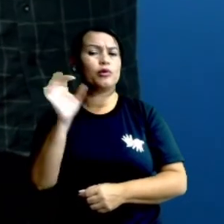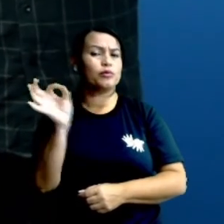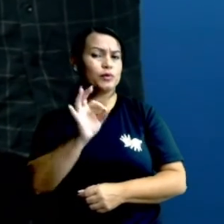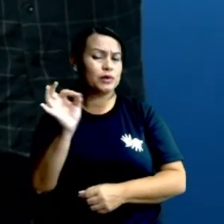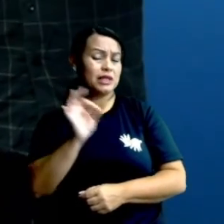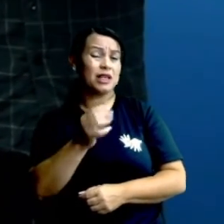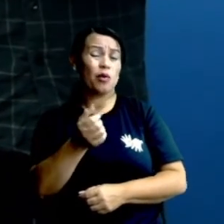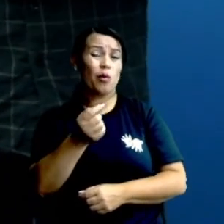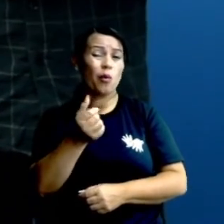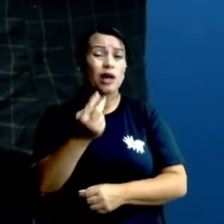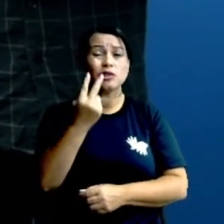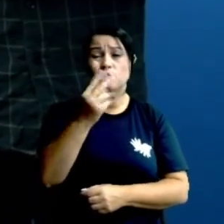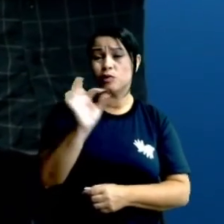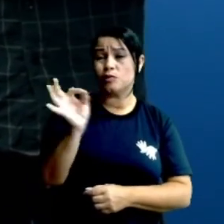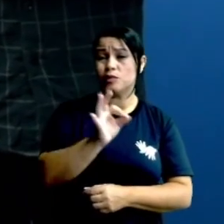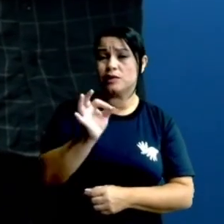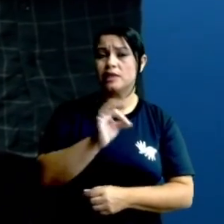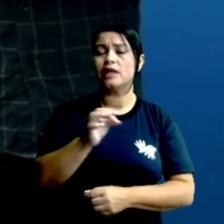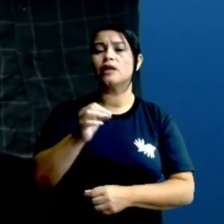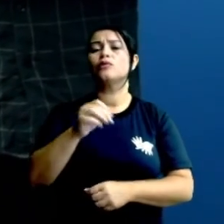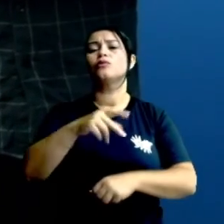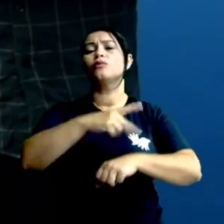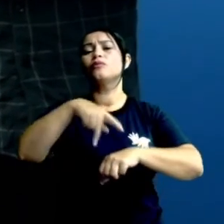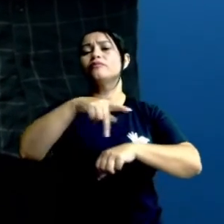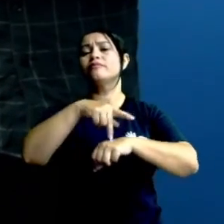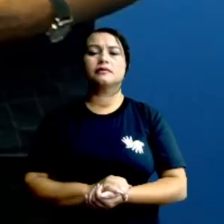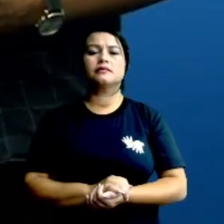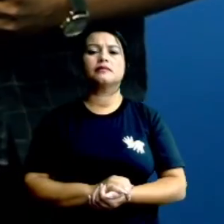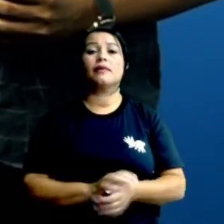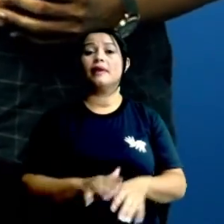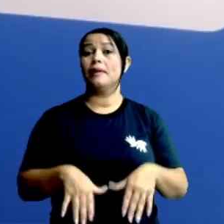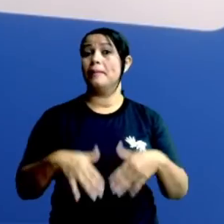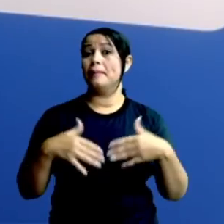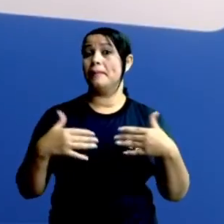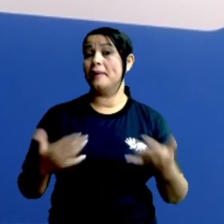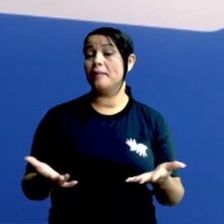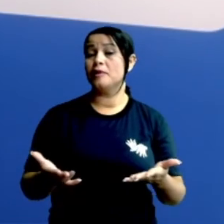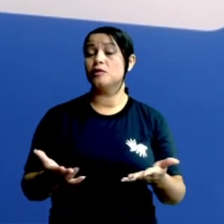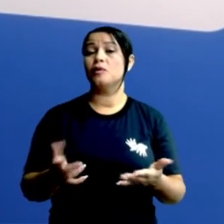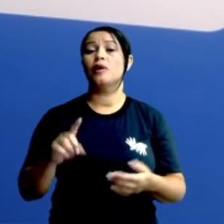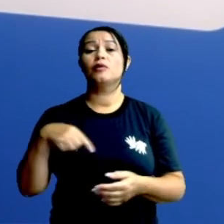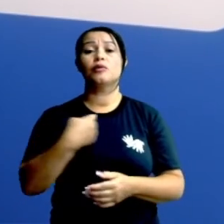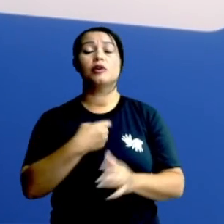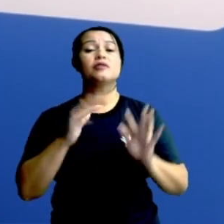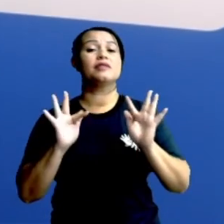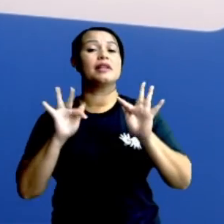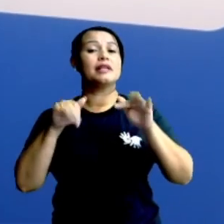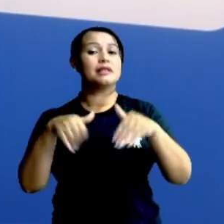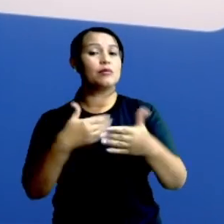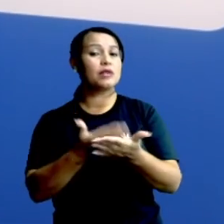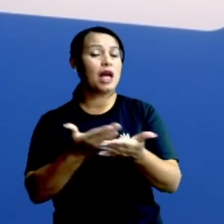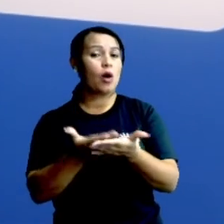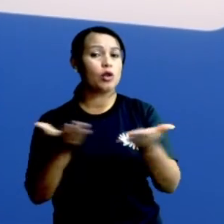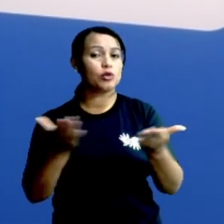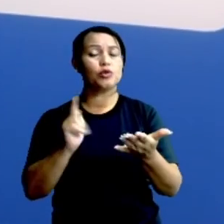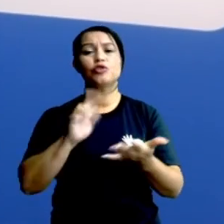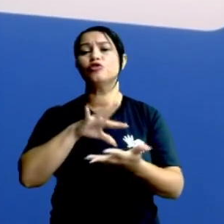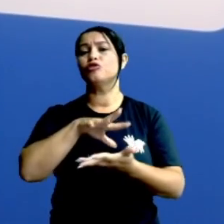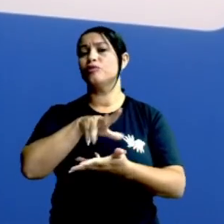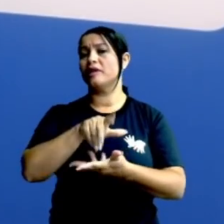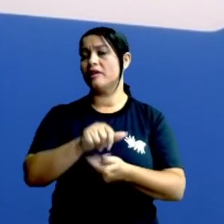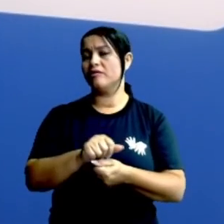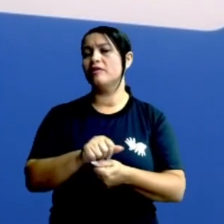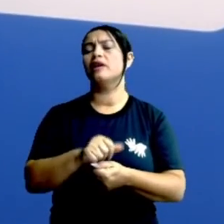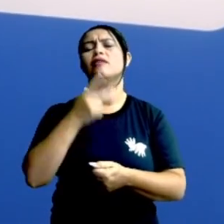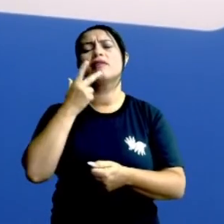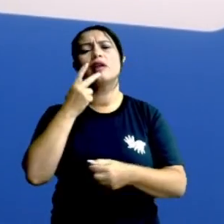brasileira é proveniente, né, dessa atividade. Bem, pessoal, a gente finaliza a aula de hoje, tá, de geografia,